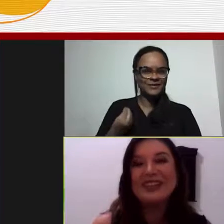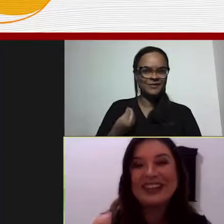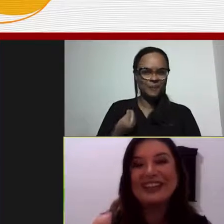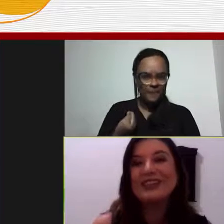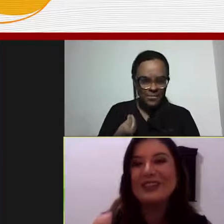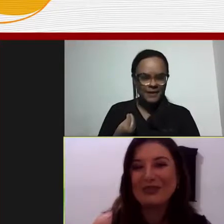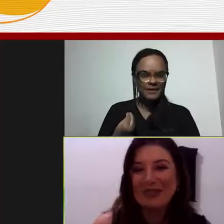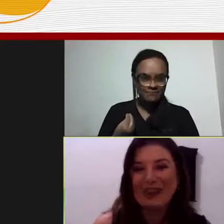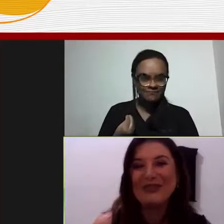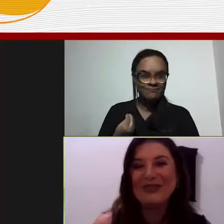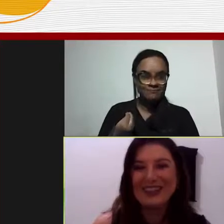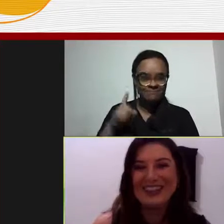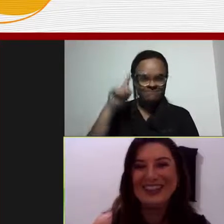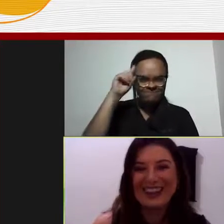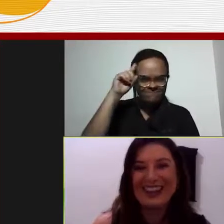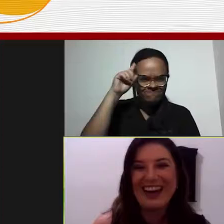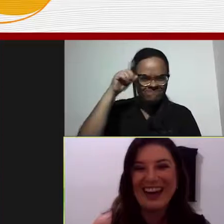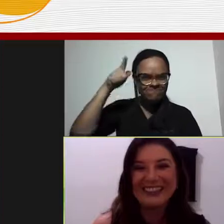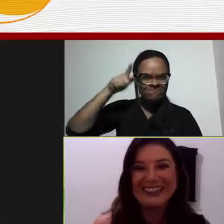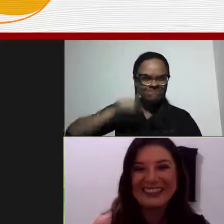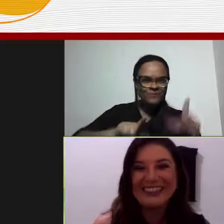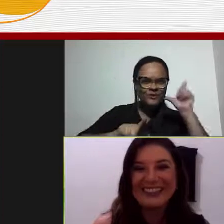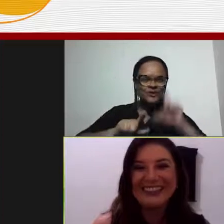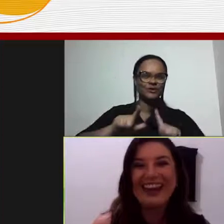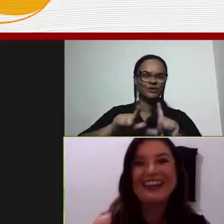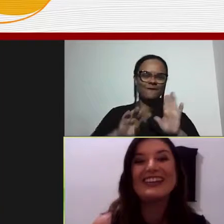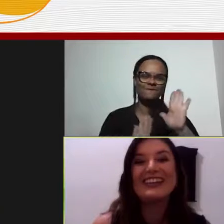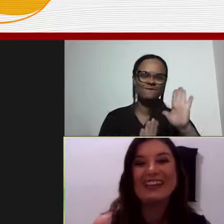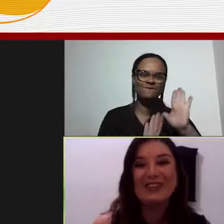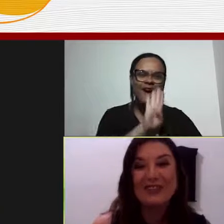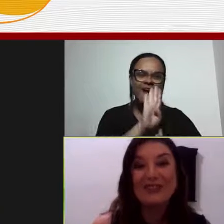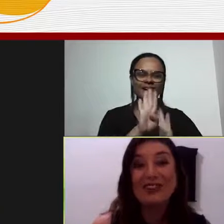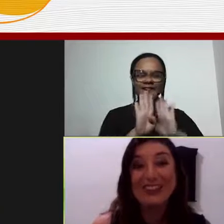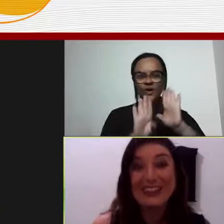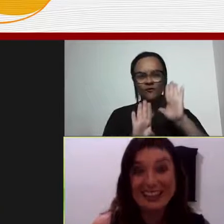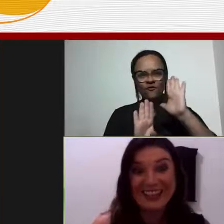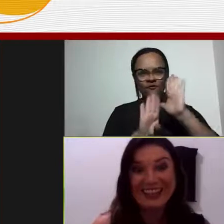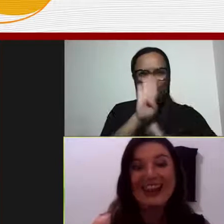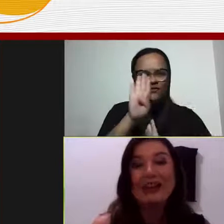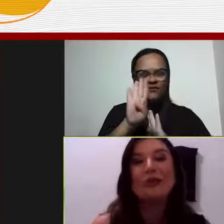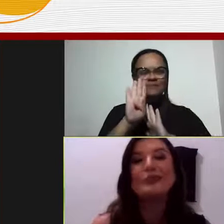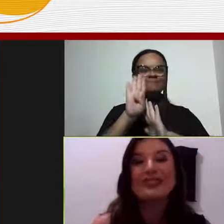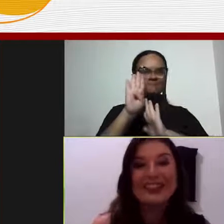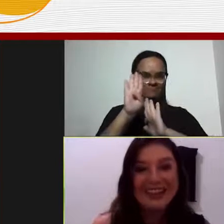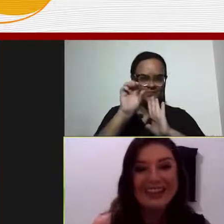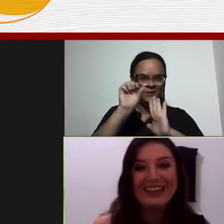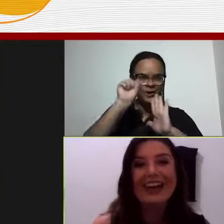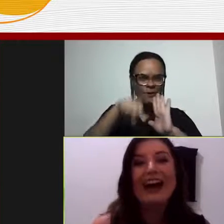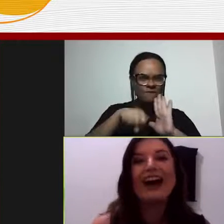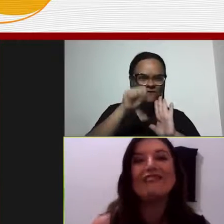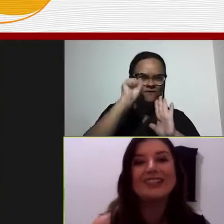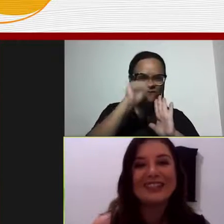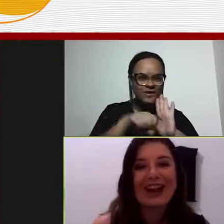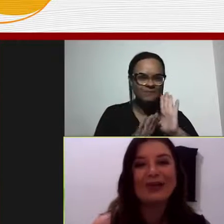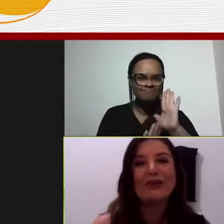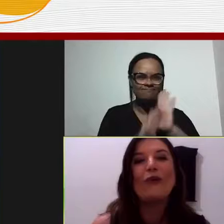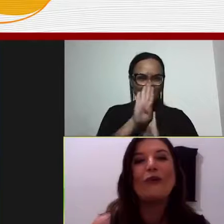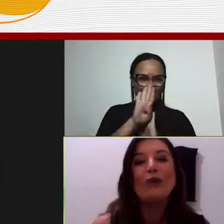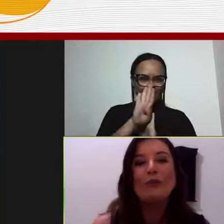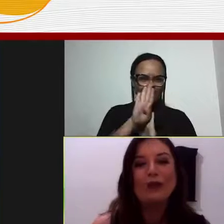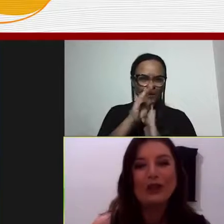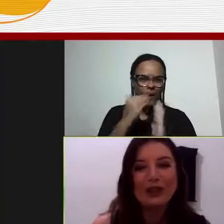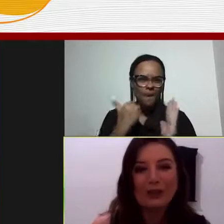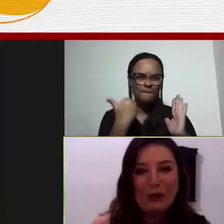um dia a gente vai conseguir chegar lá, né? E que a gente vai sim conseguir avançar